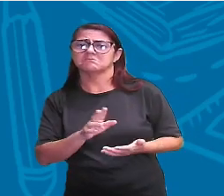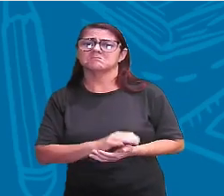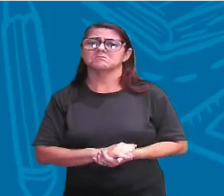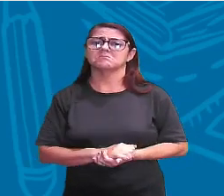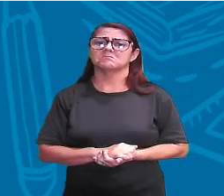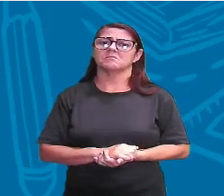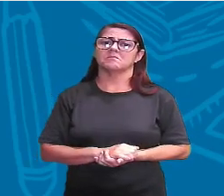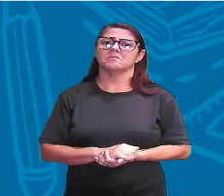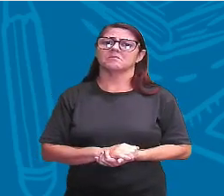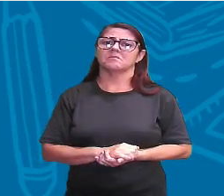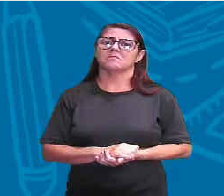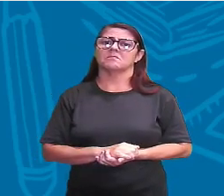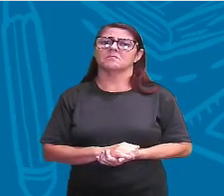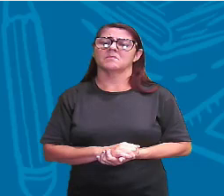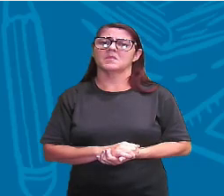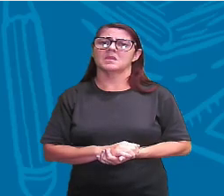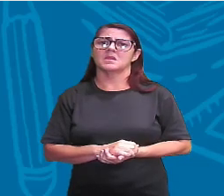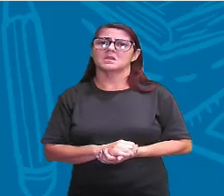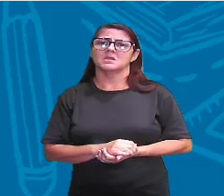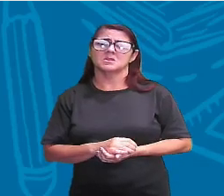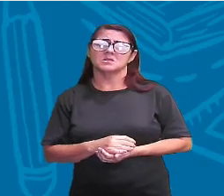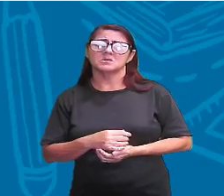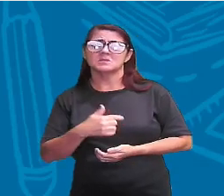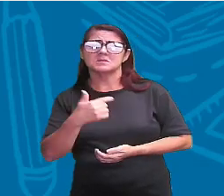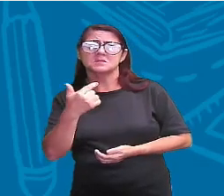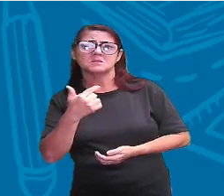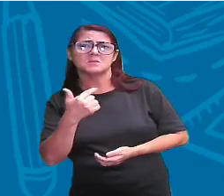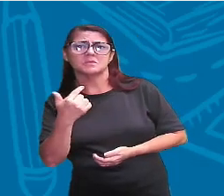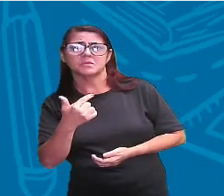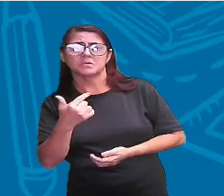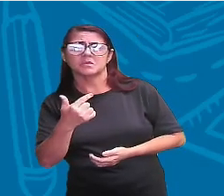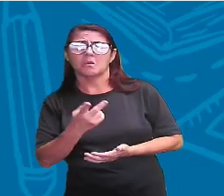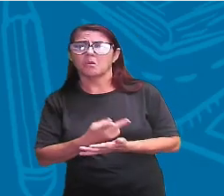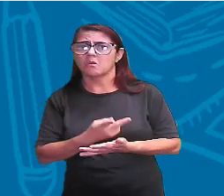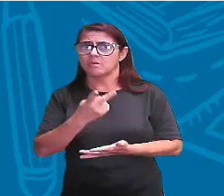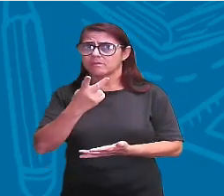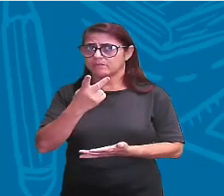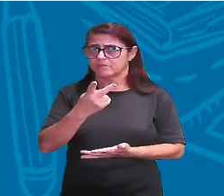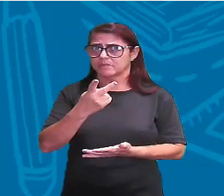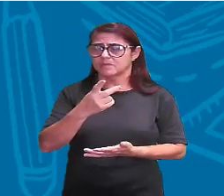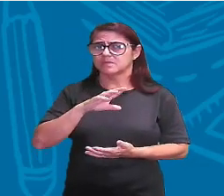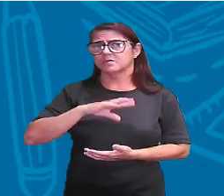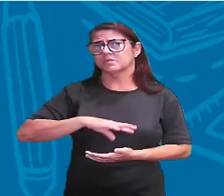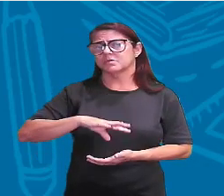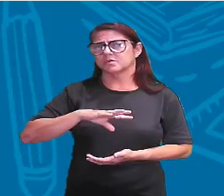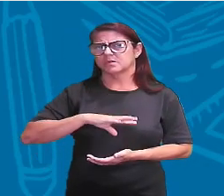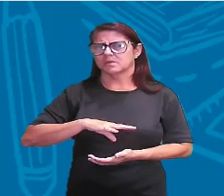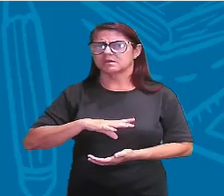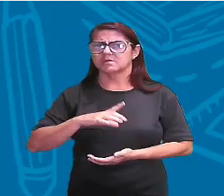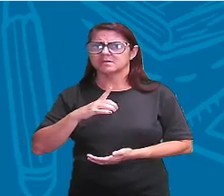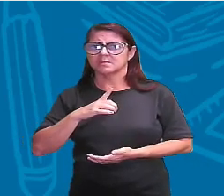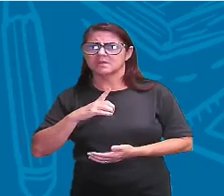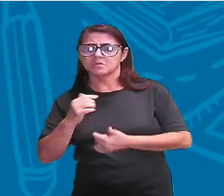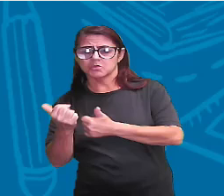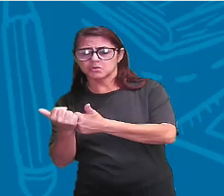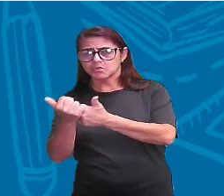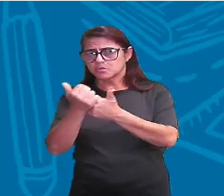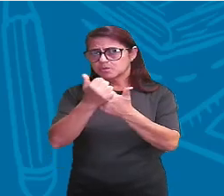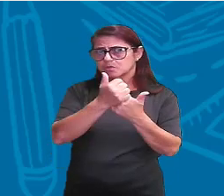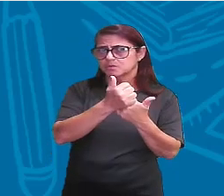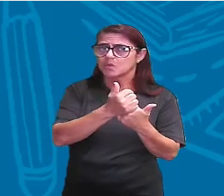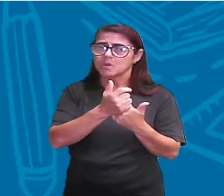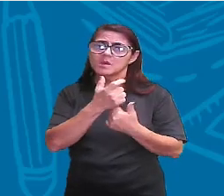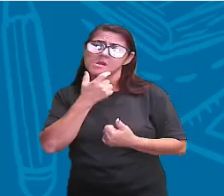não usar o pronome em uma segunda vez. E quando isso acontece em português, a gente tem uma substituição. E